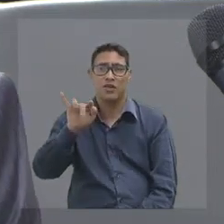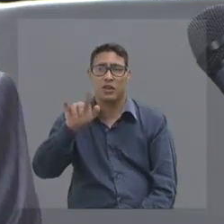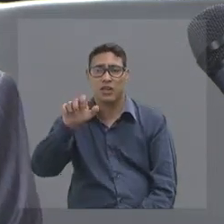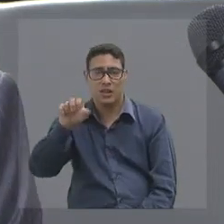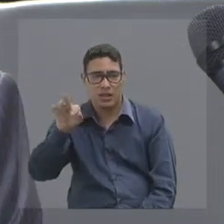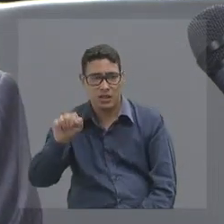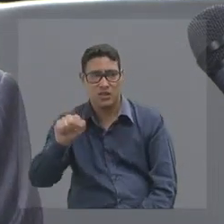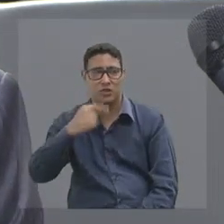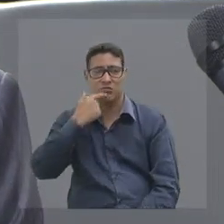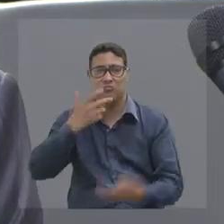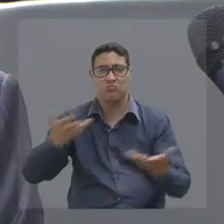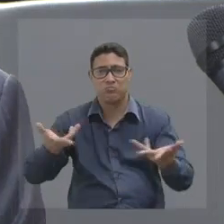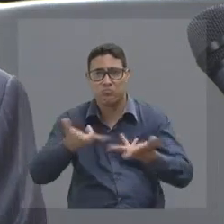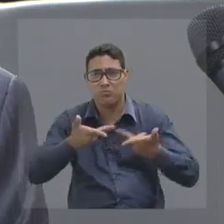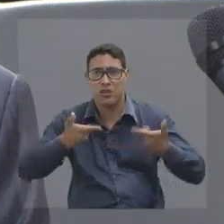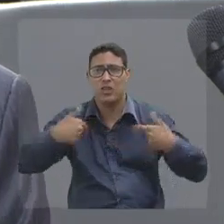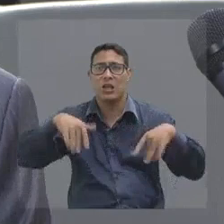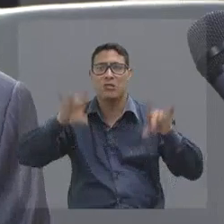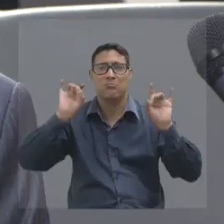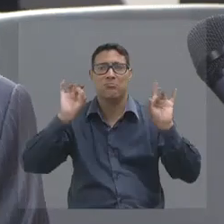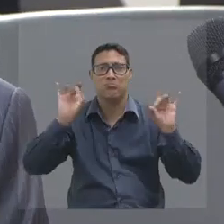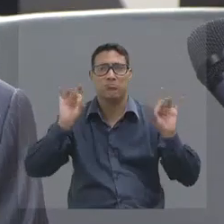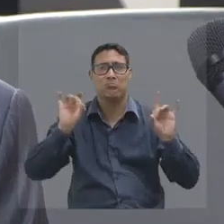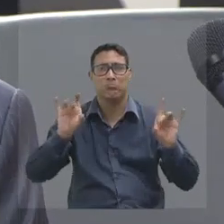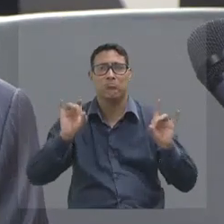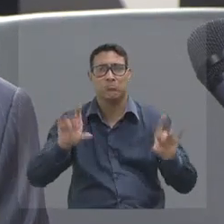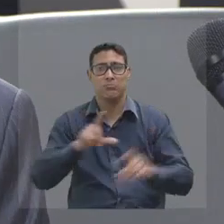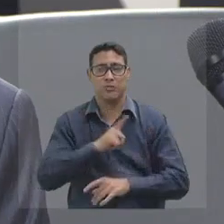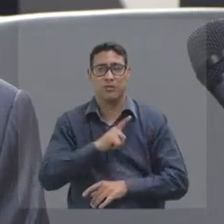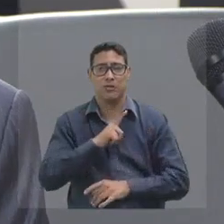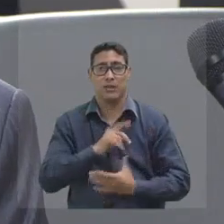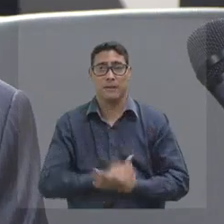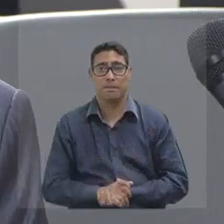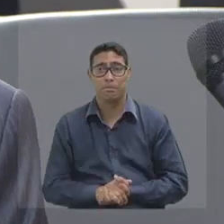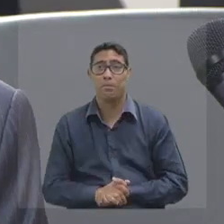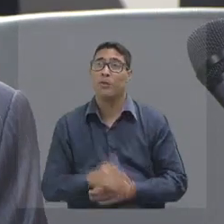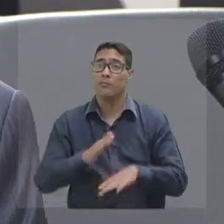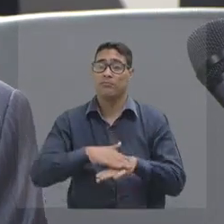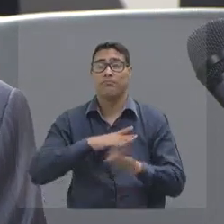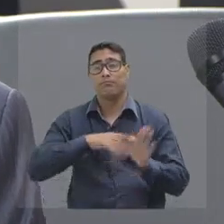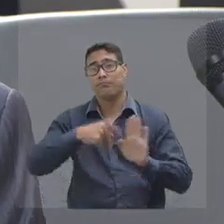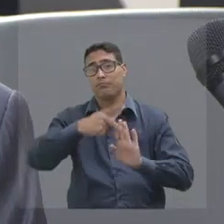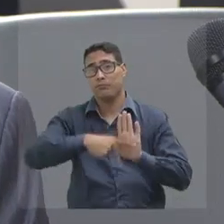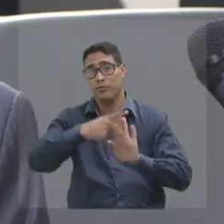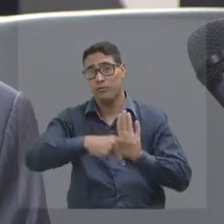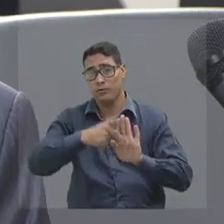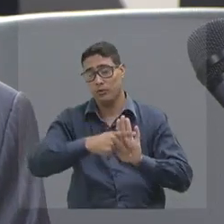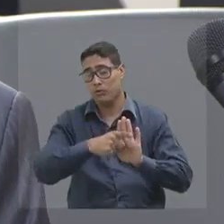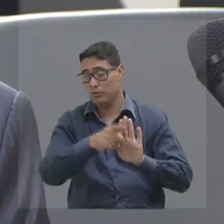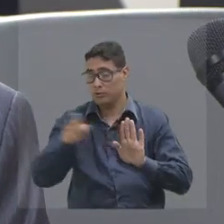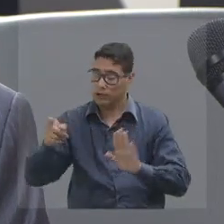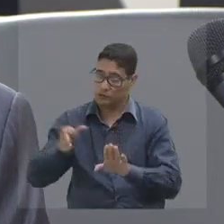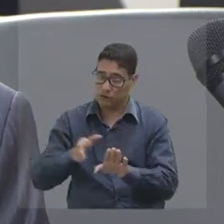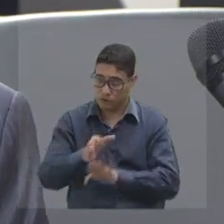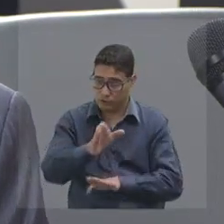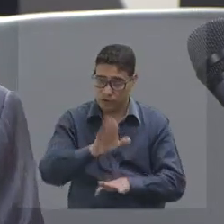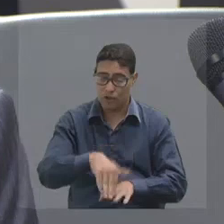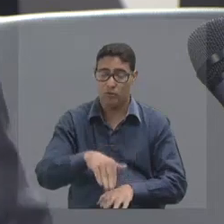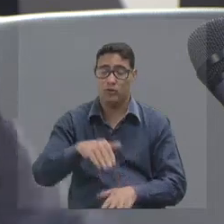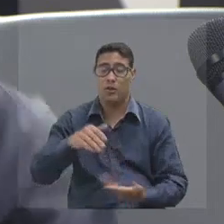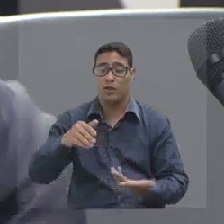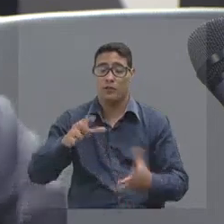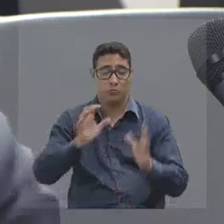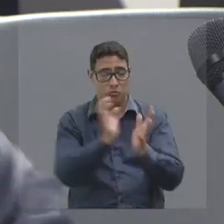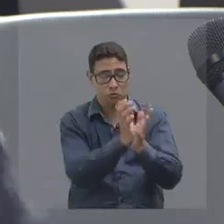então o nosso projeto que foi essa iniciativa orientada por Doutora Neve também por um grupo de